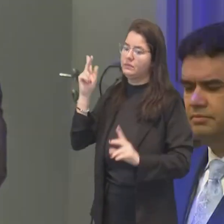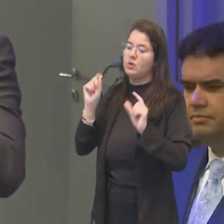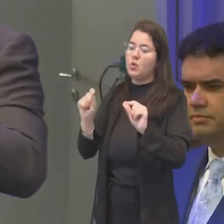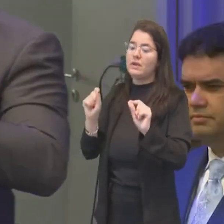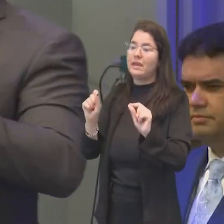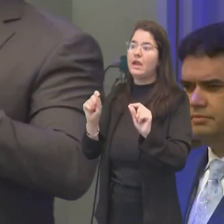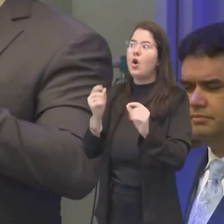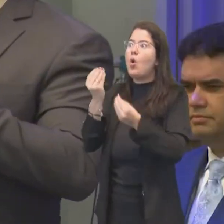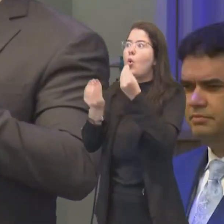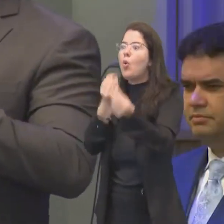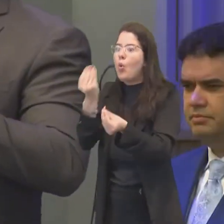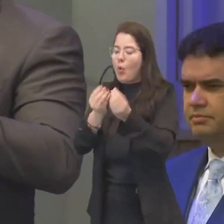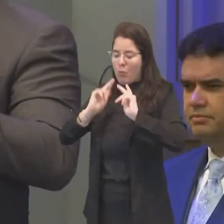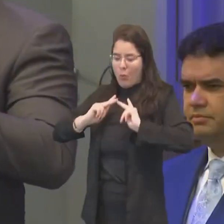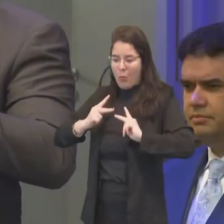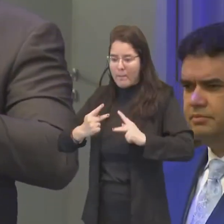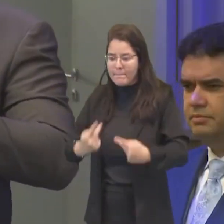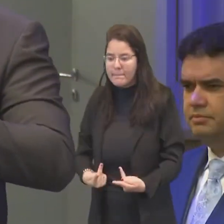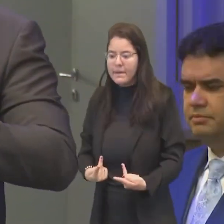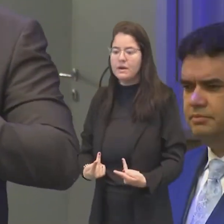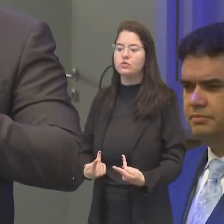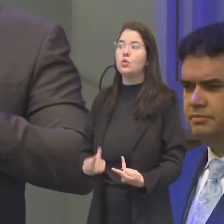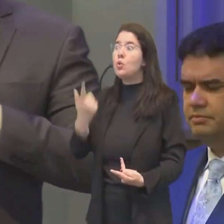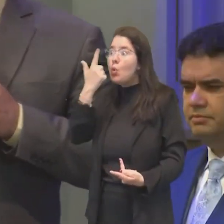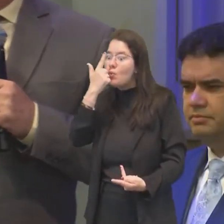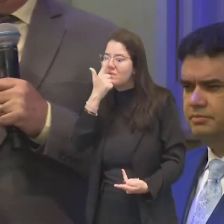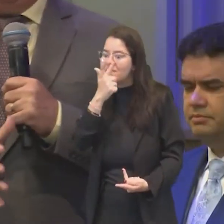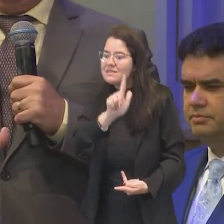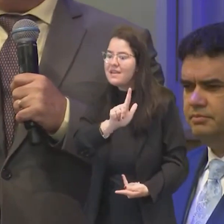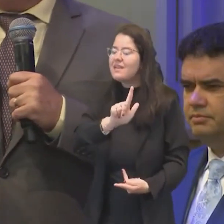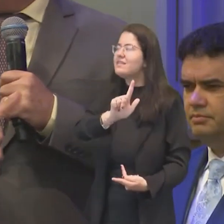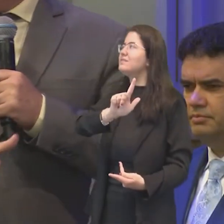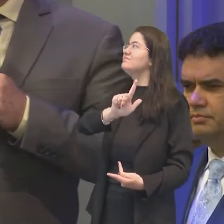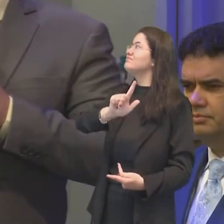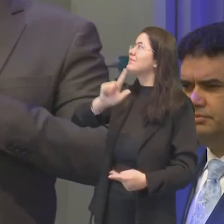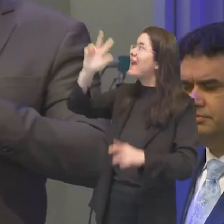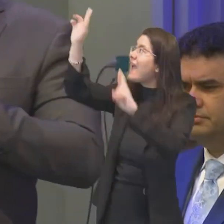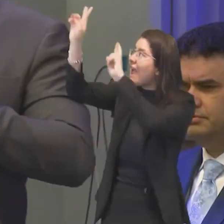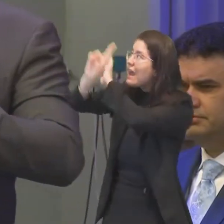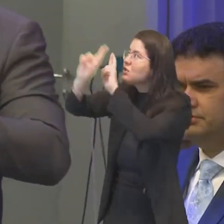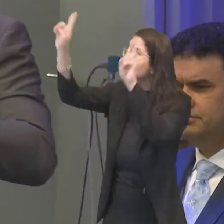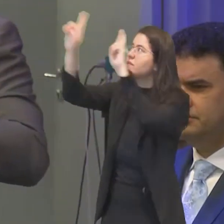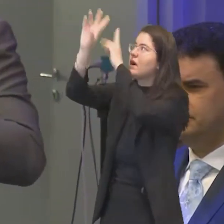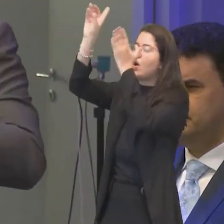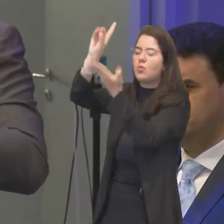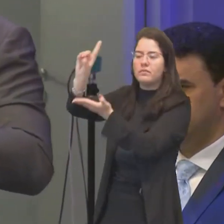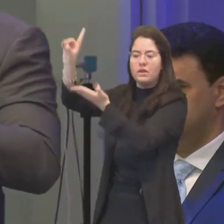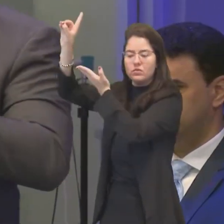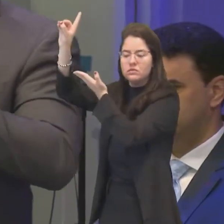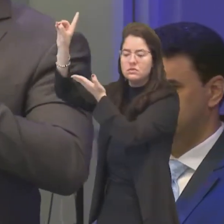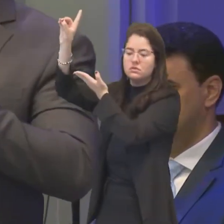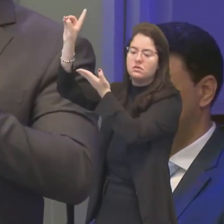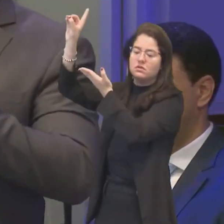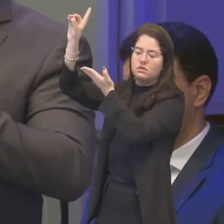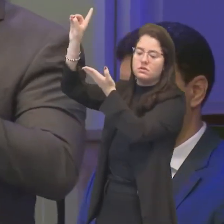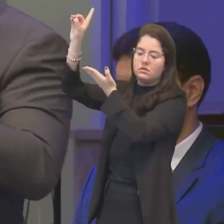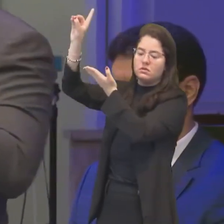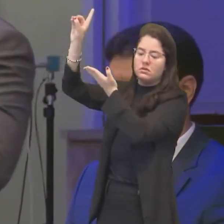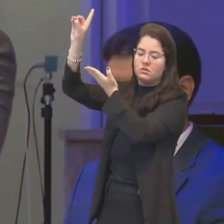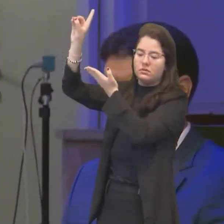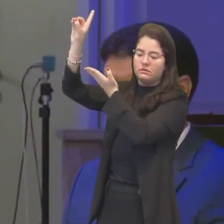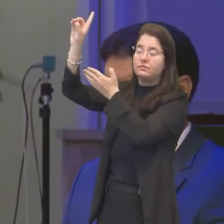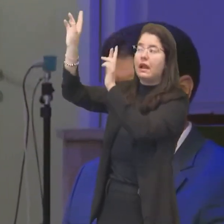ser humano tem de se relacionar com a divindade, de se relacionar do ponto de vista